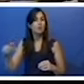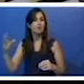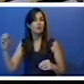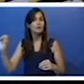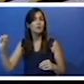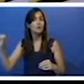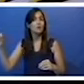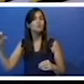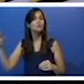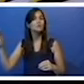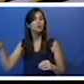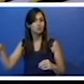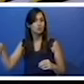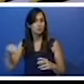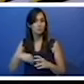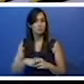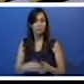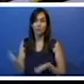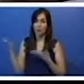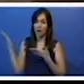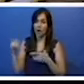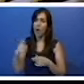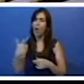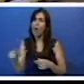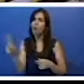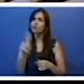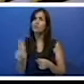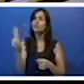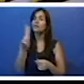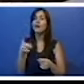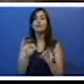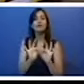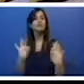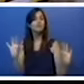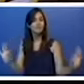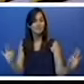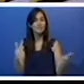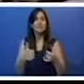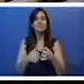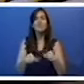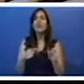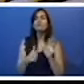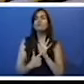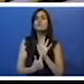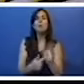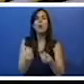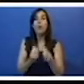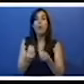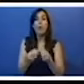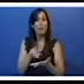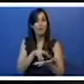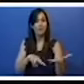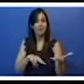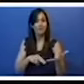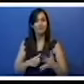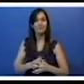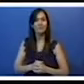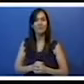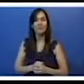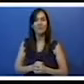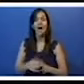cm tá então isso aqui é uma outra unidade de medida e está nos mostrando como que a gente lê